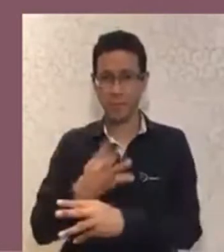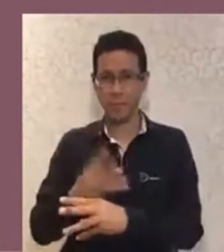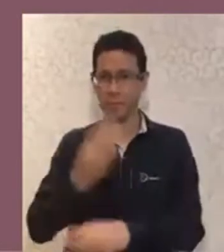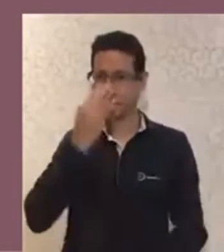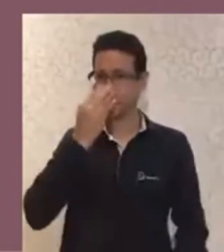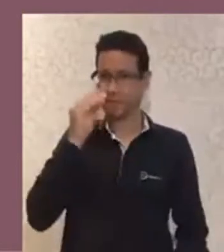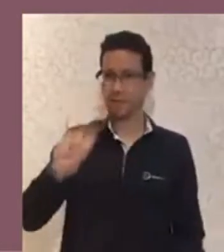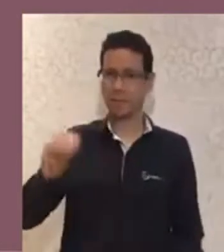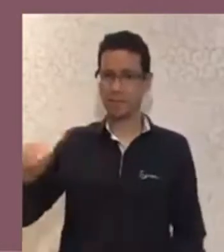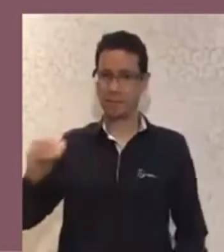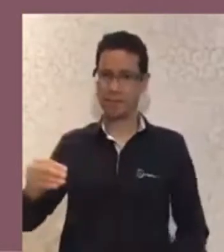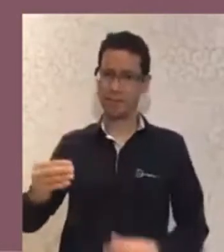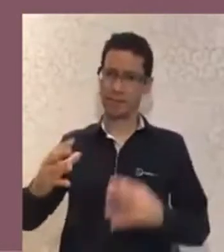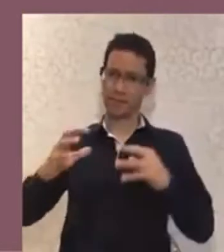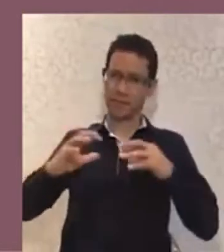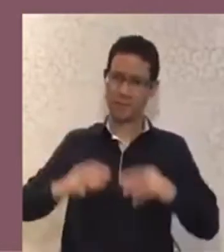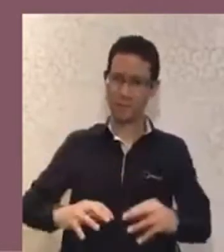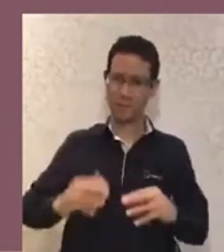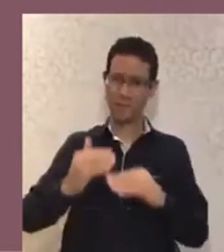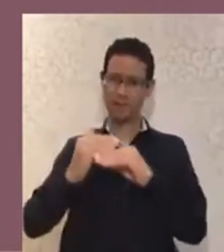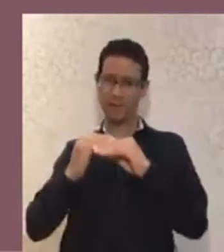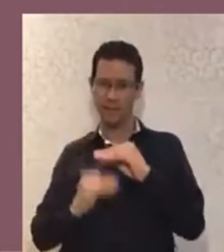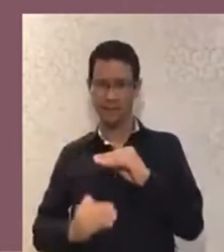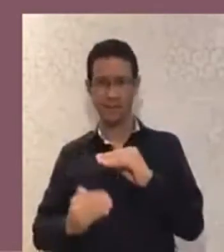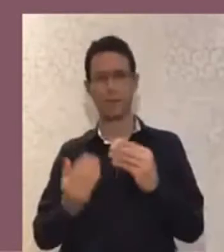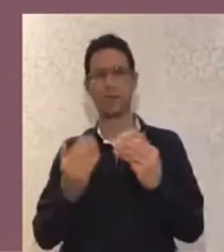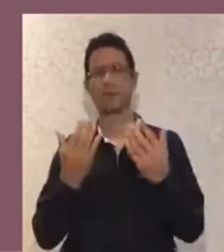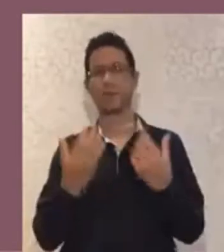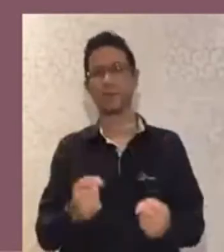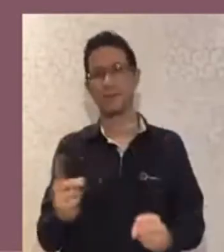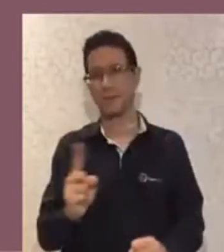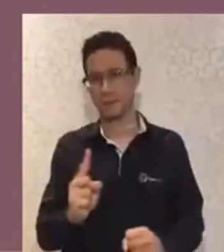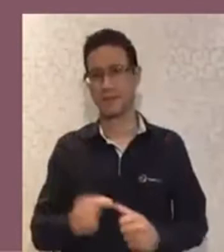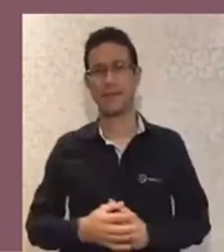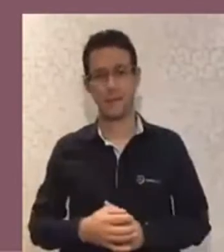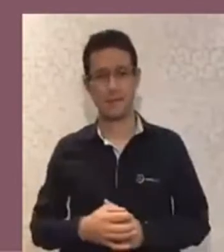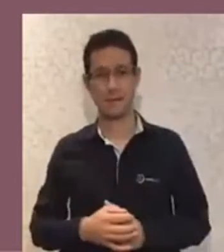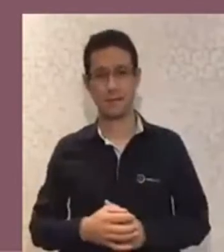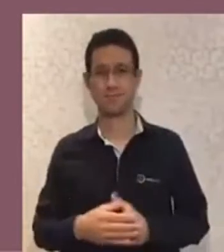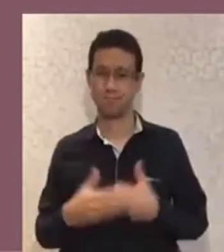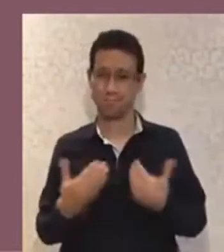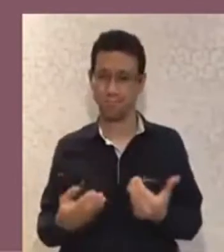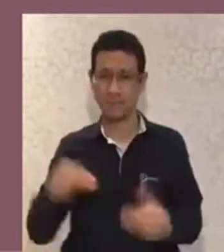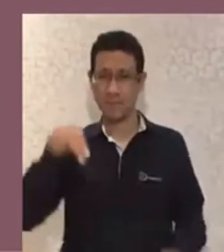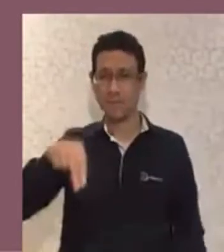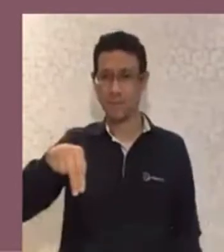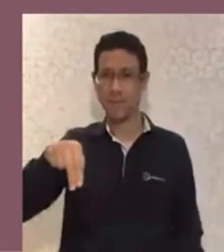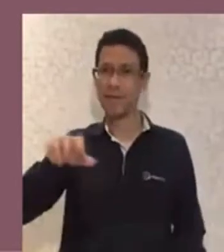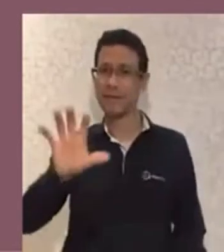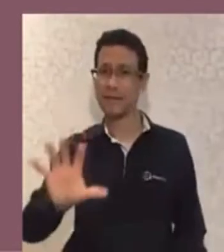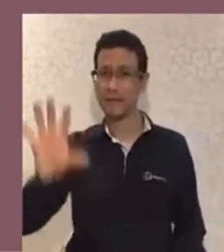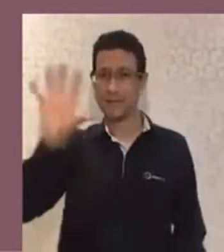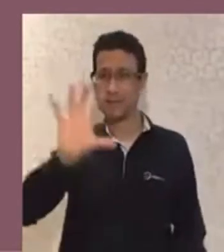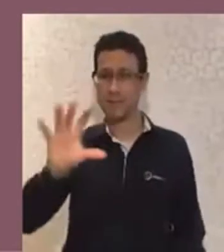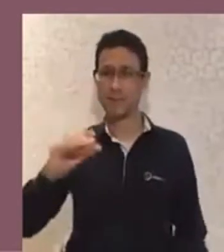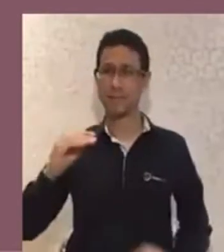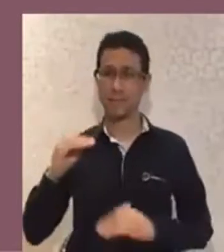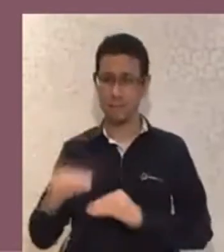outros seres humanos. Quer dizer, a nossa nação se constrói sem que se tenha